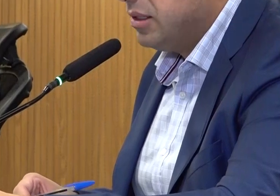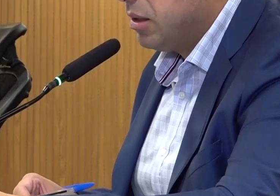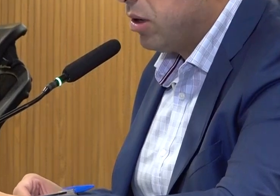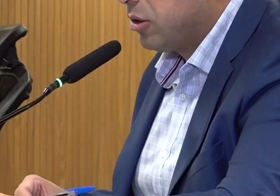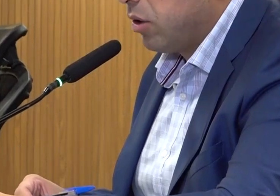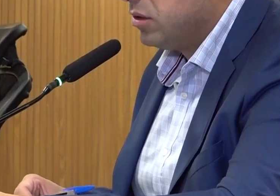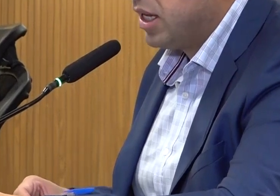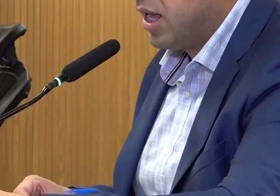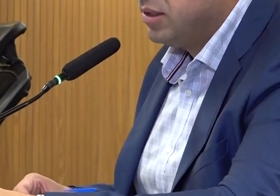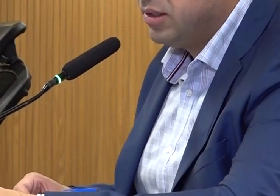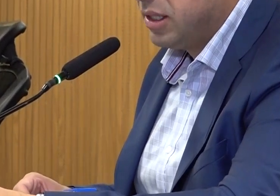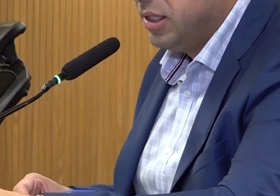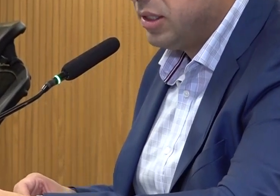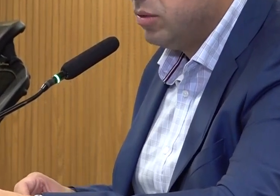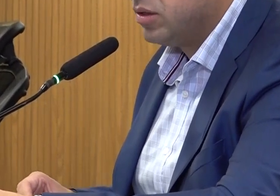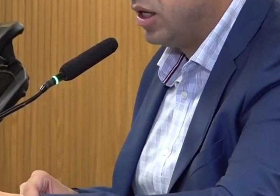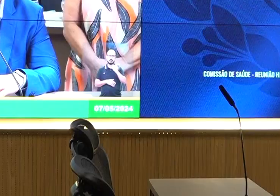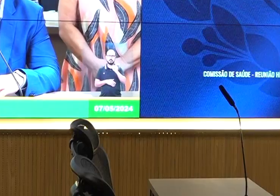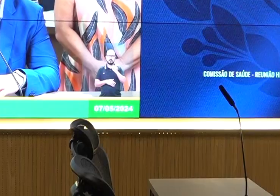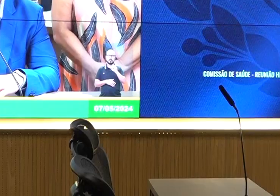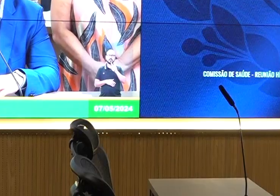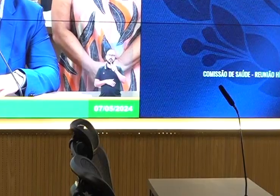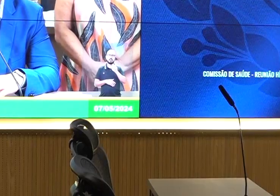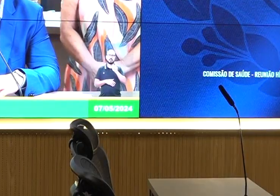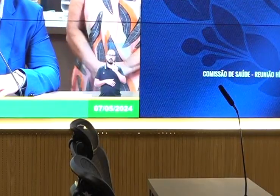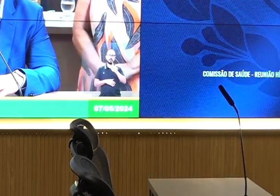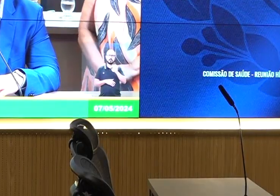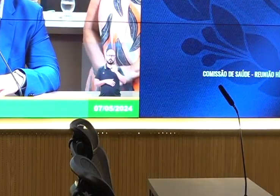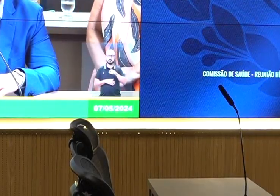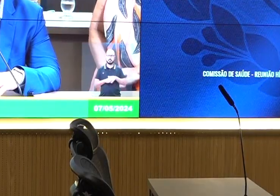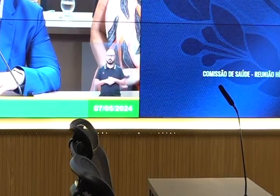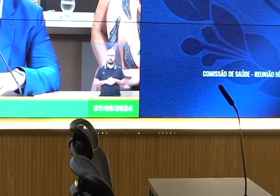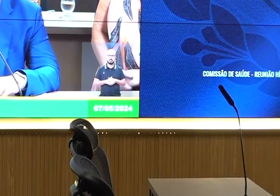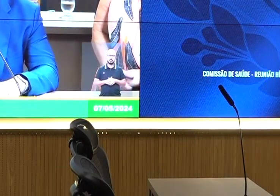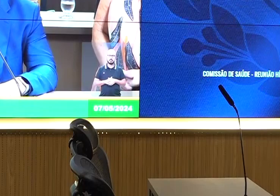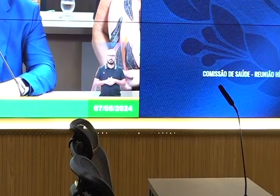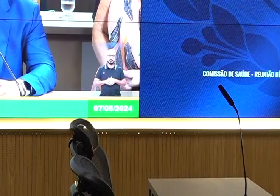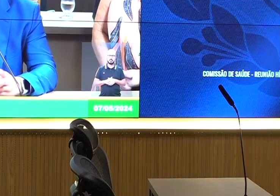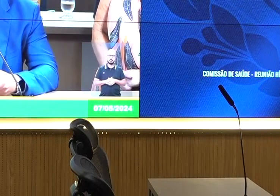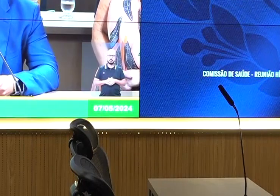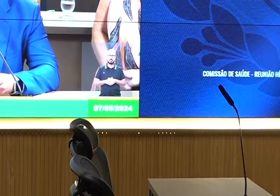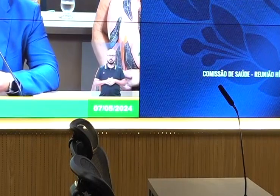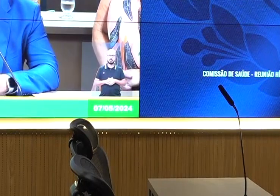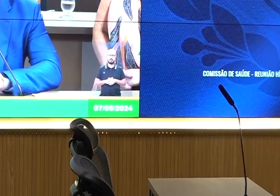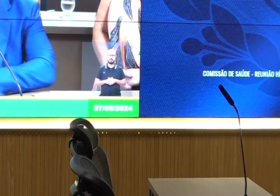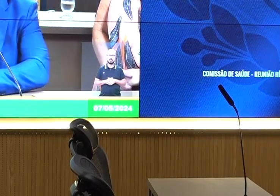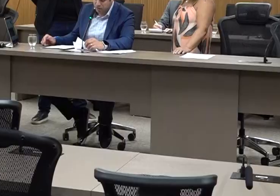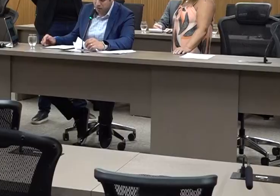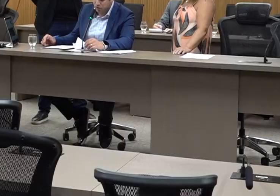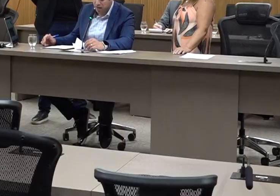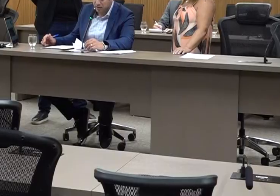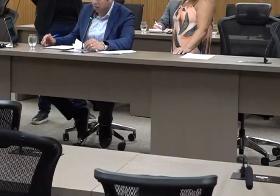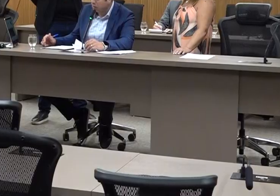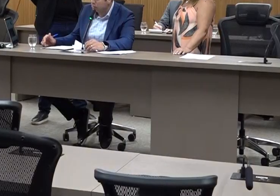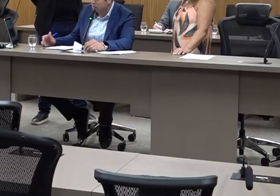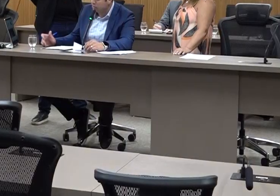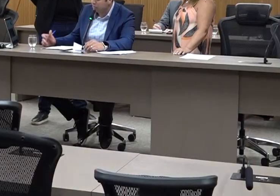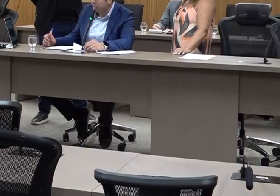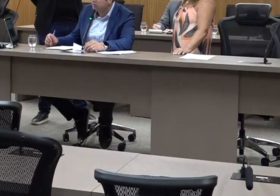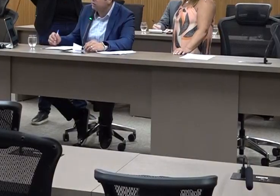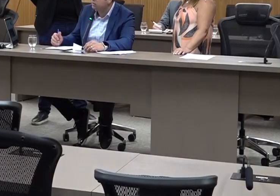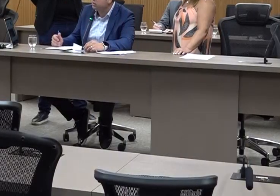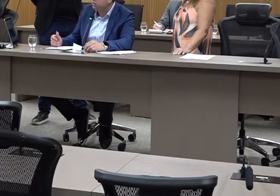presidida pelo Deputado Gustavo Seba a comissão de saúde da Assembleia Legislativa de Goiás se reuniu